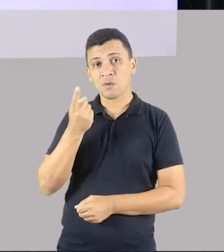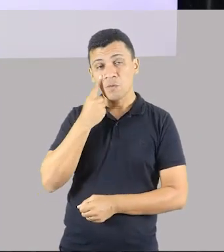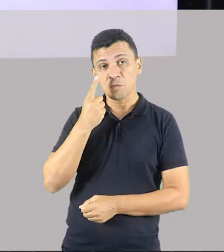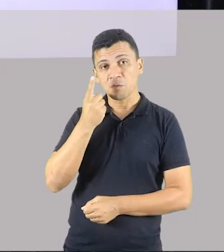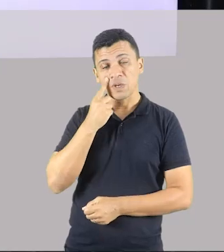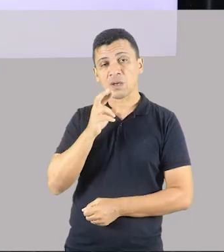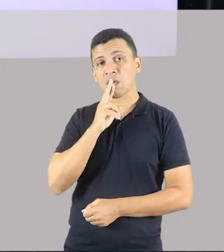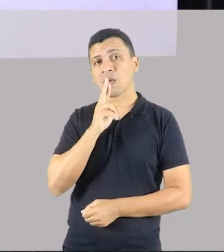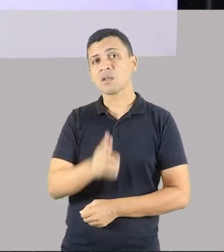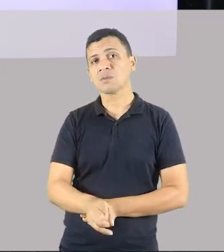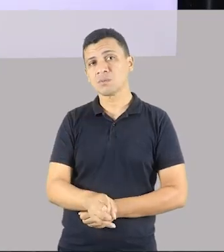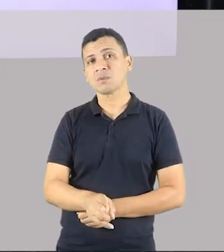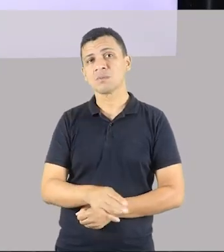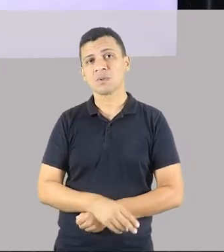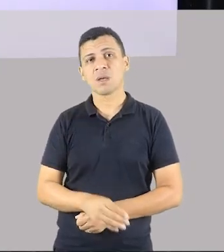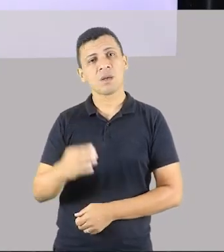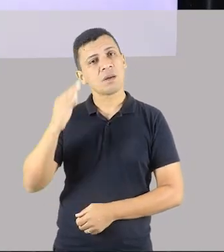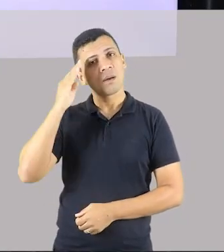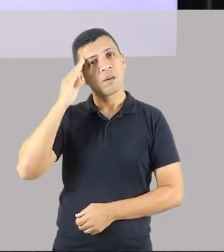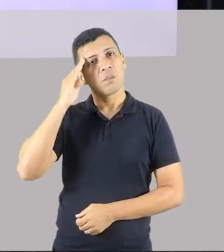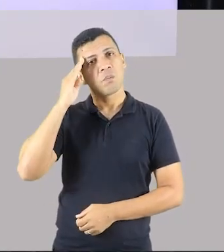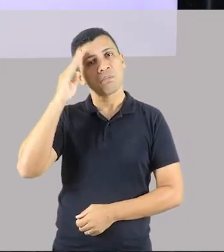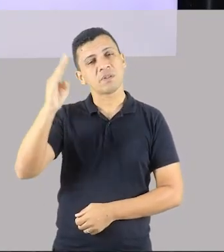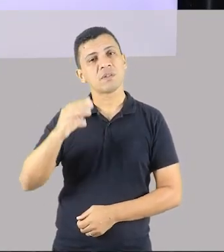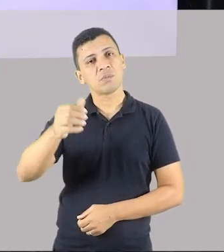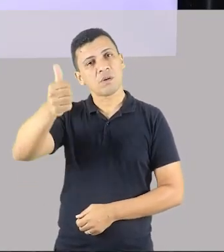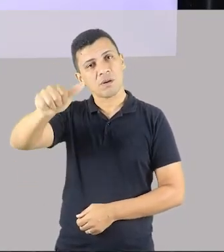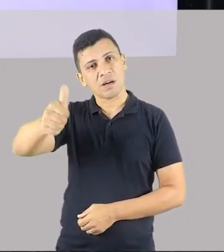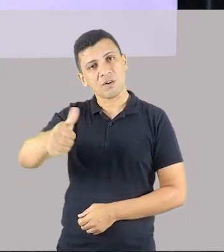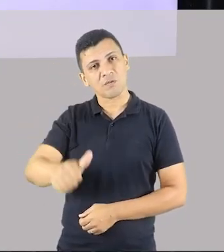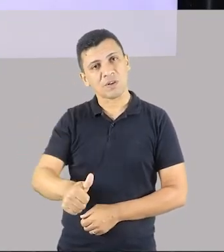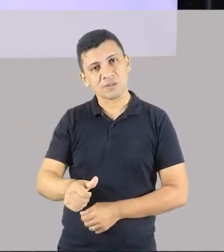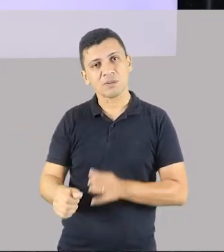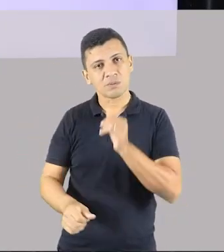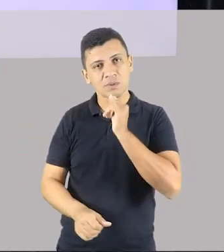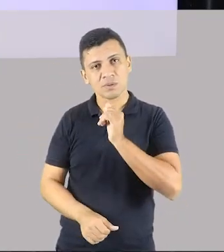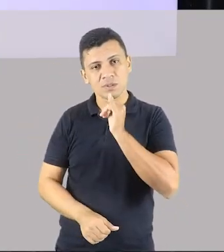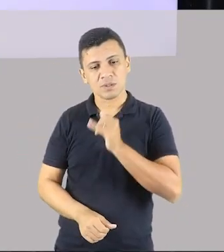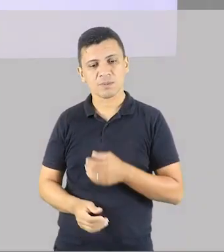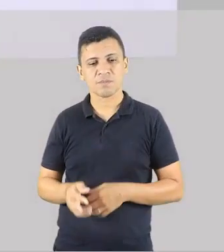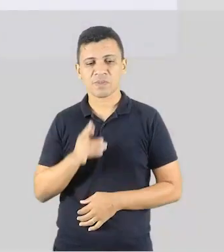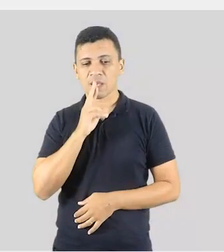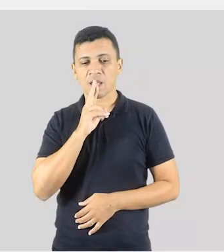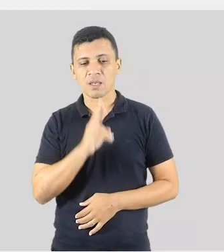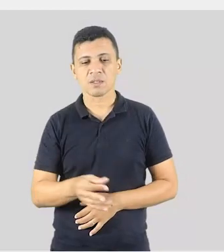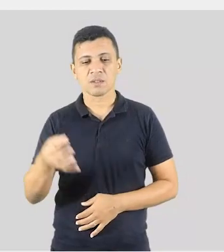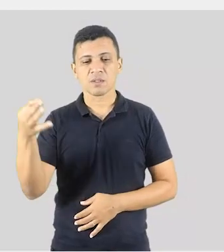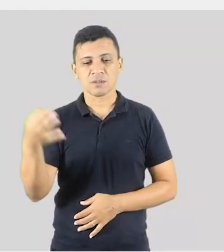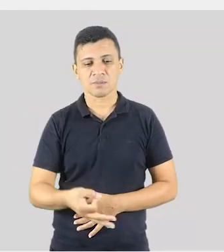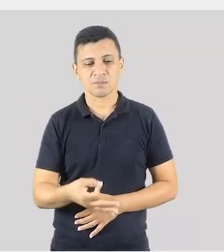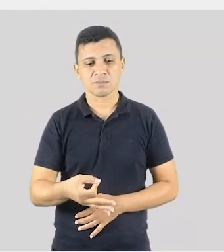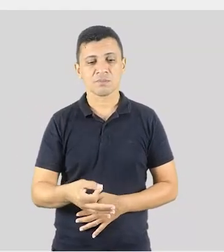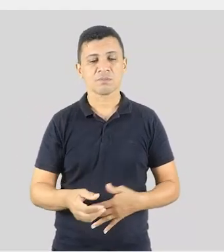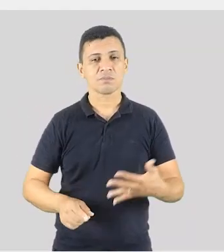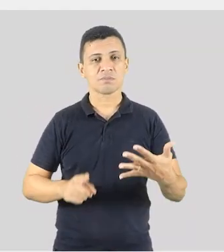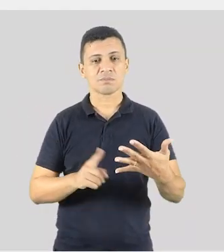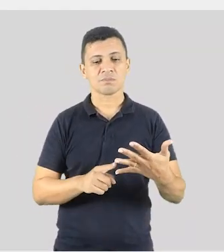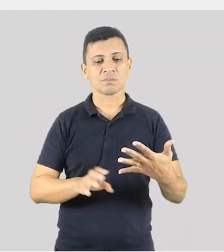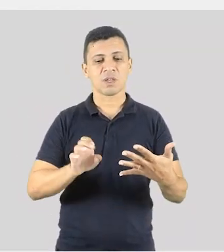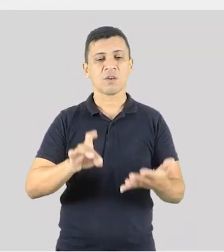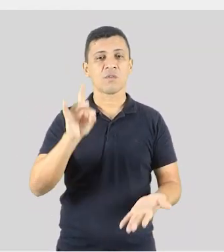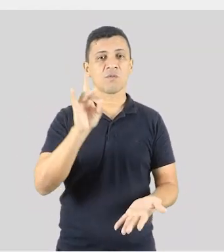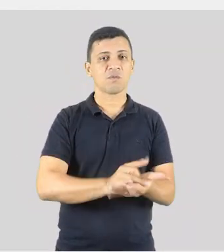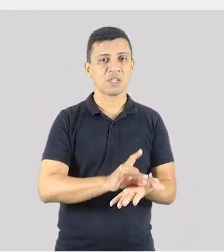consegue avaliar quais são os princípios avaliados nesse caso. A resposta correta é a letra E,